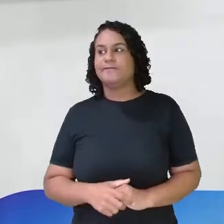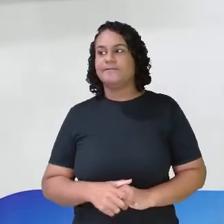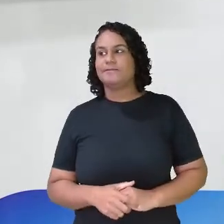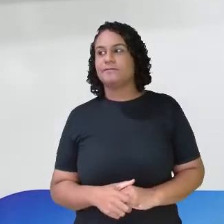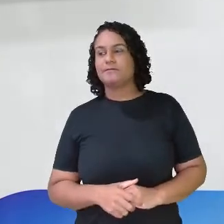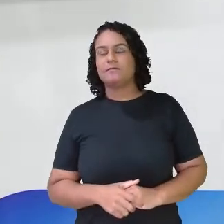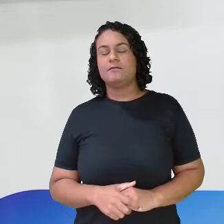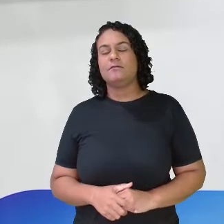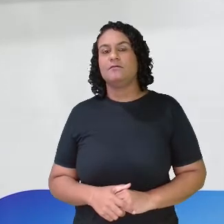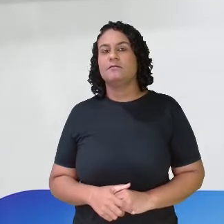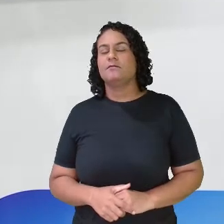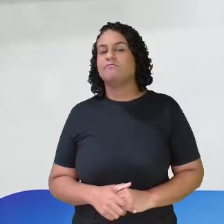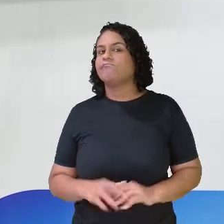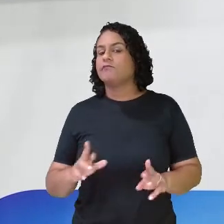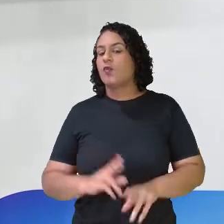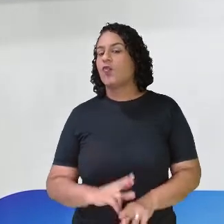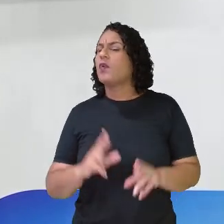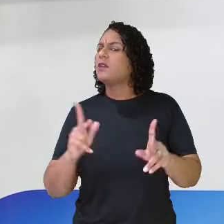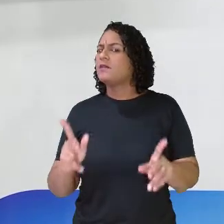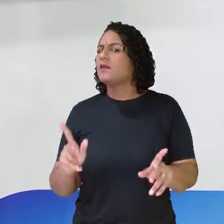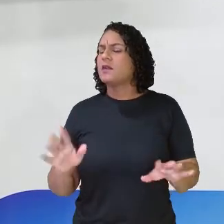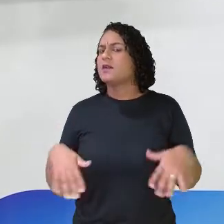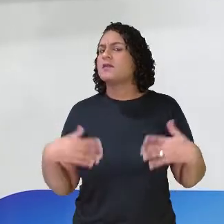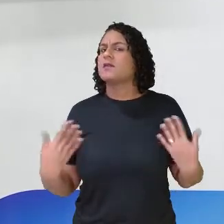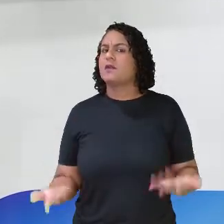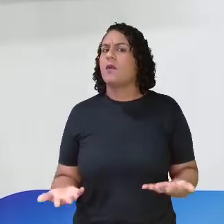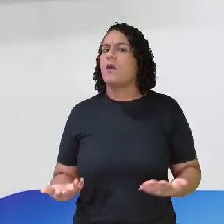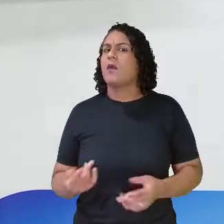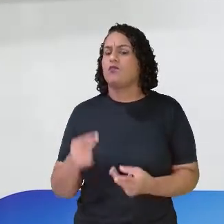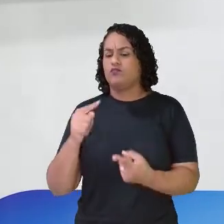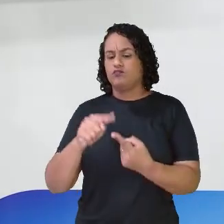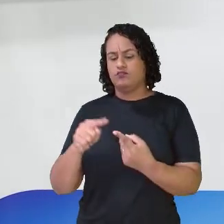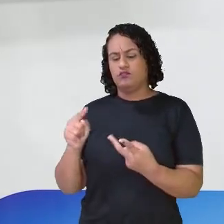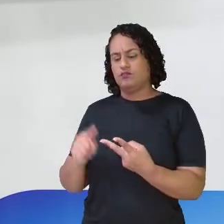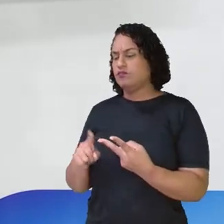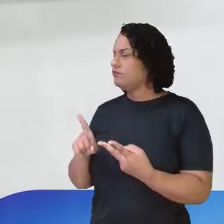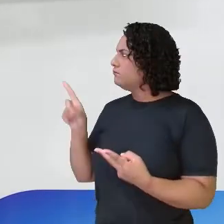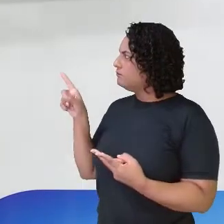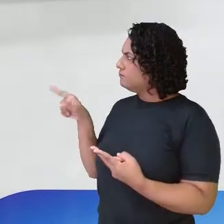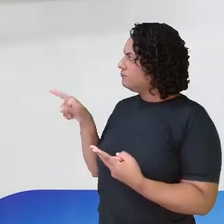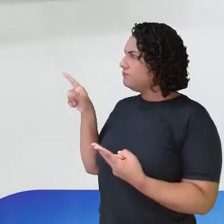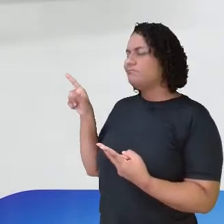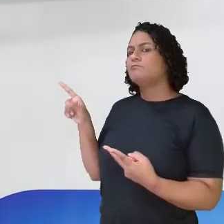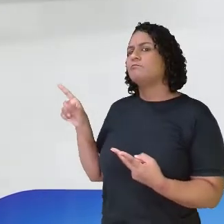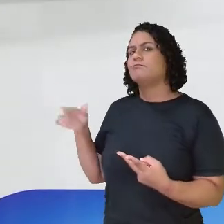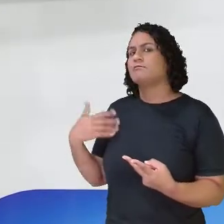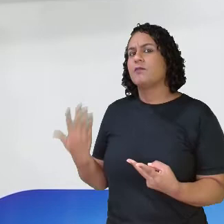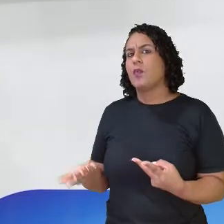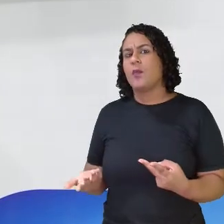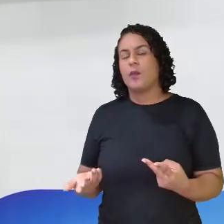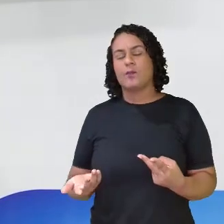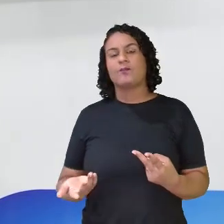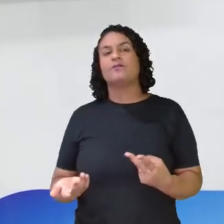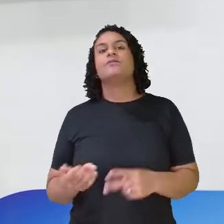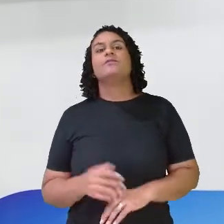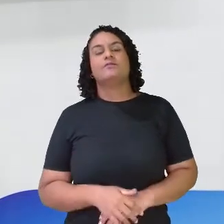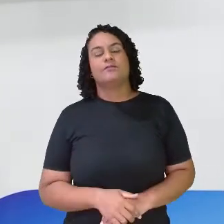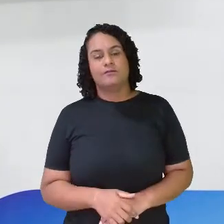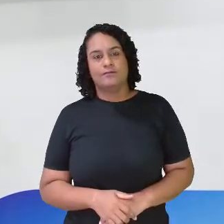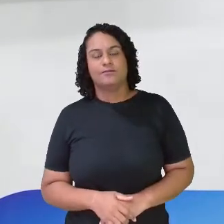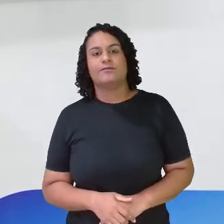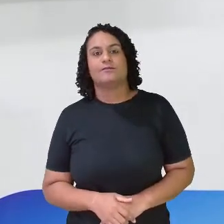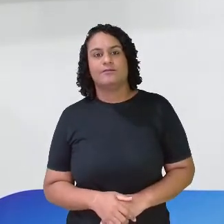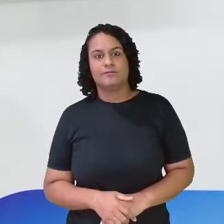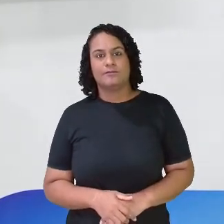Qual é a diferença básica, professora, entre figura geométrica plana e